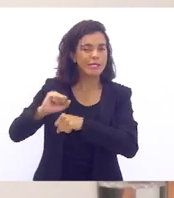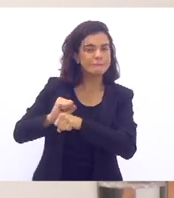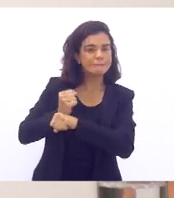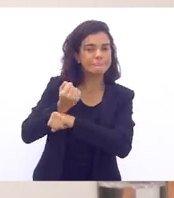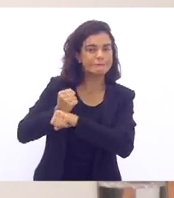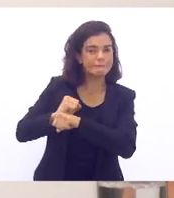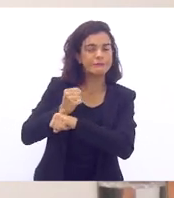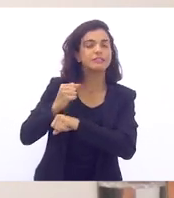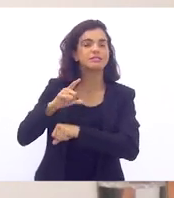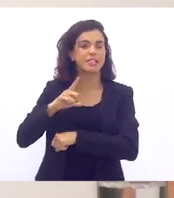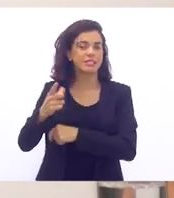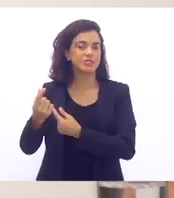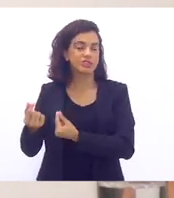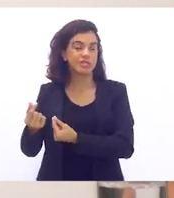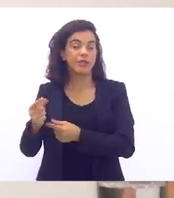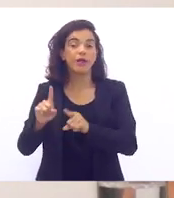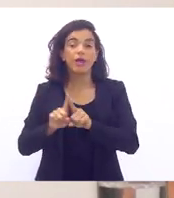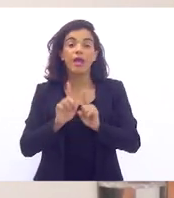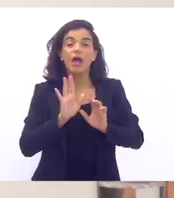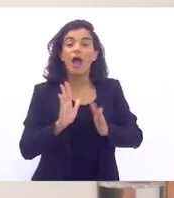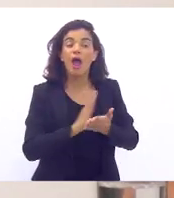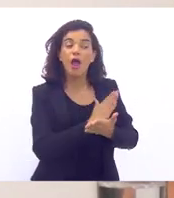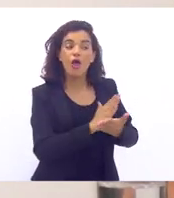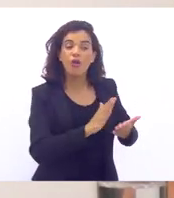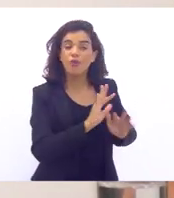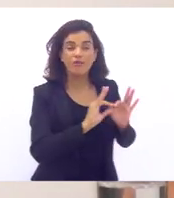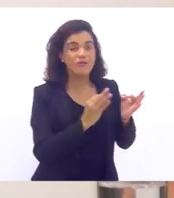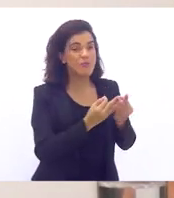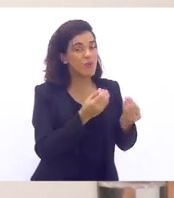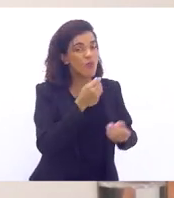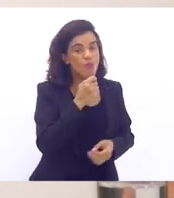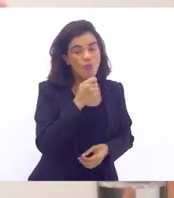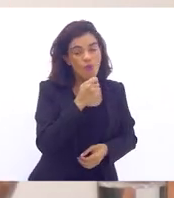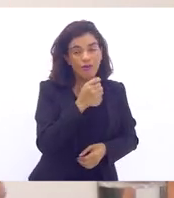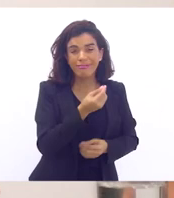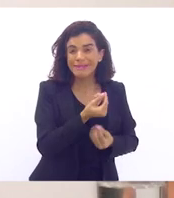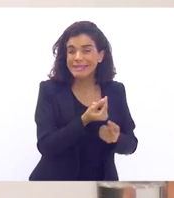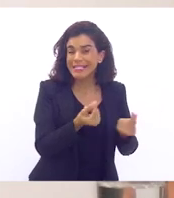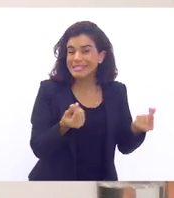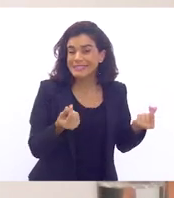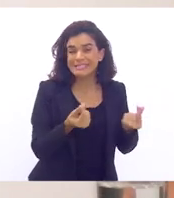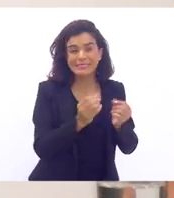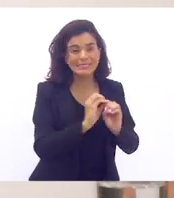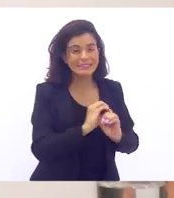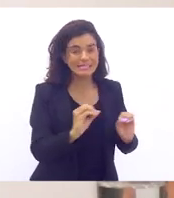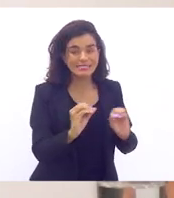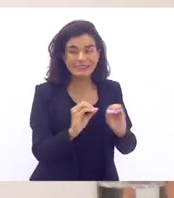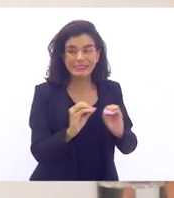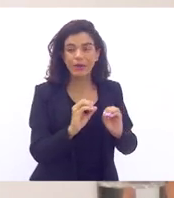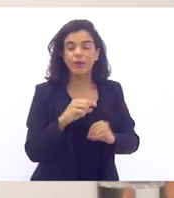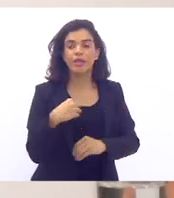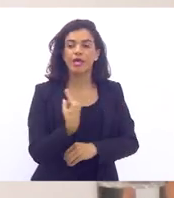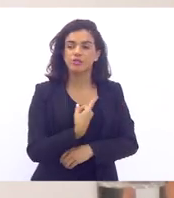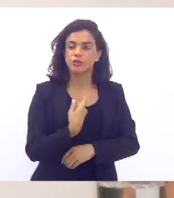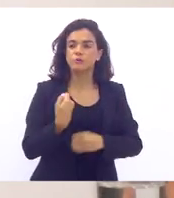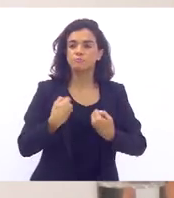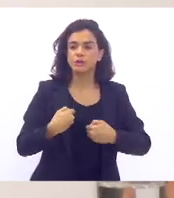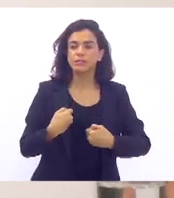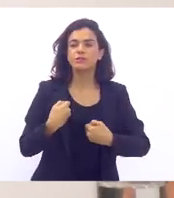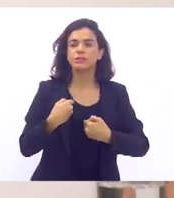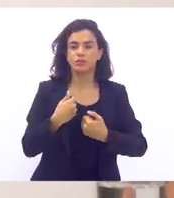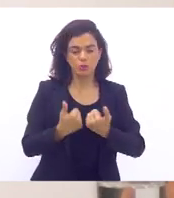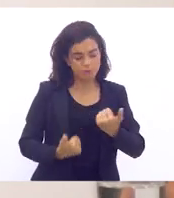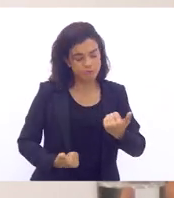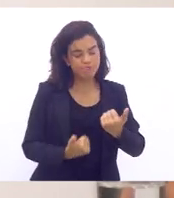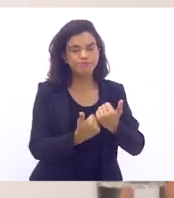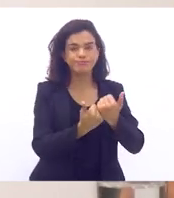crianças que não tem o menor o menor é sustentação e a gente precisa dar essa esse